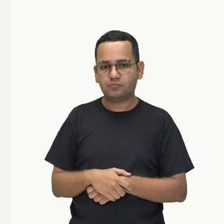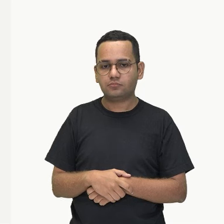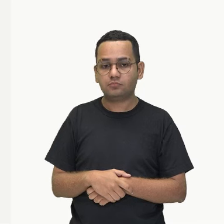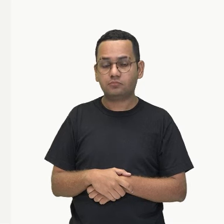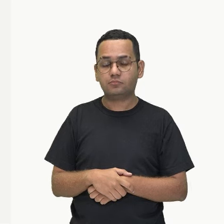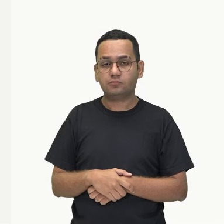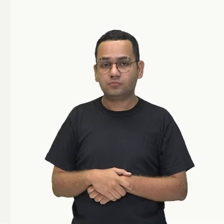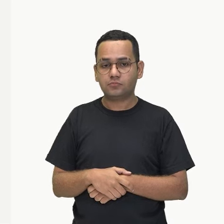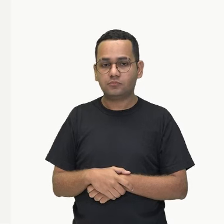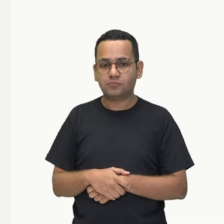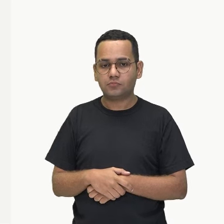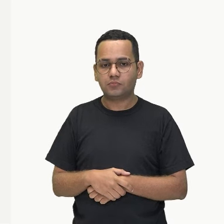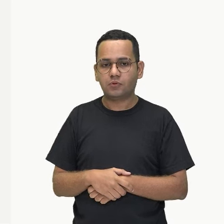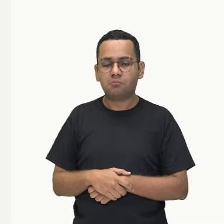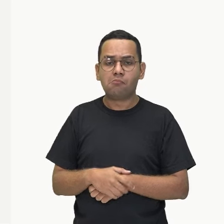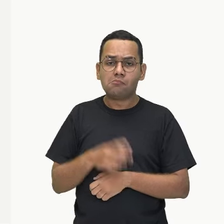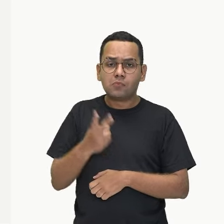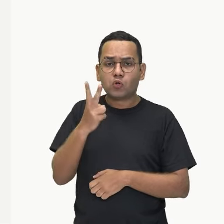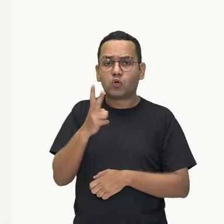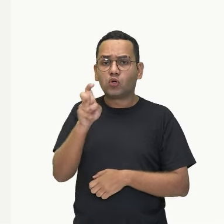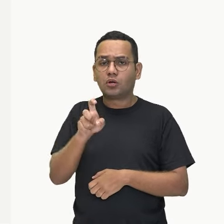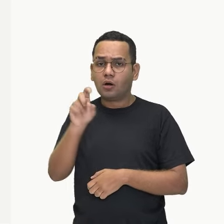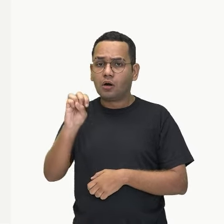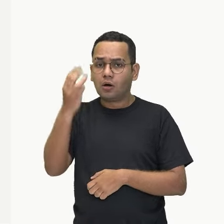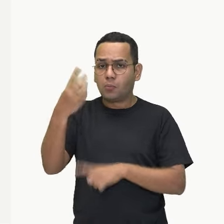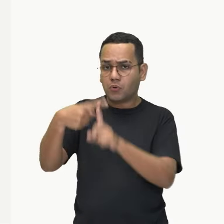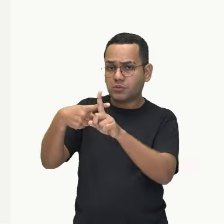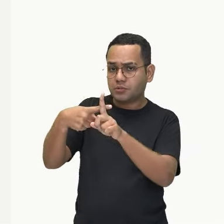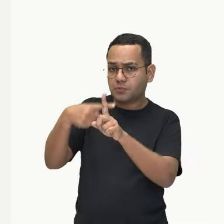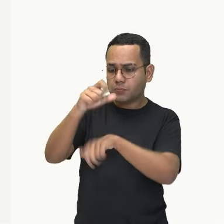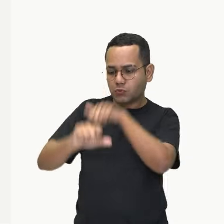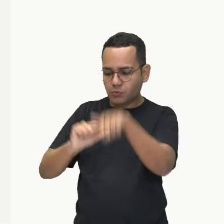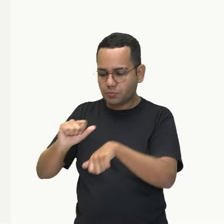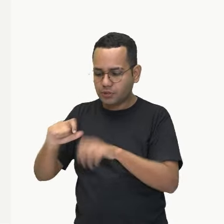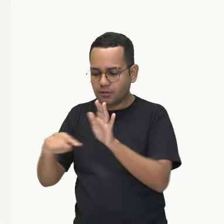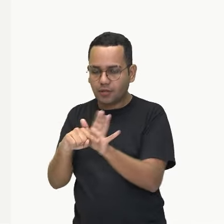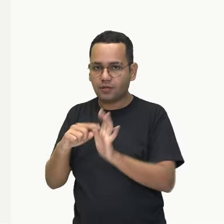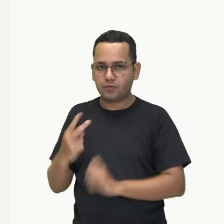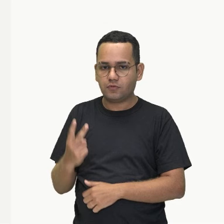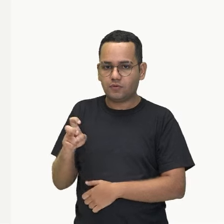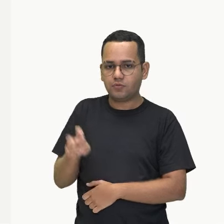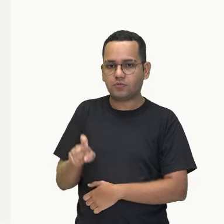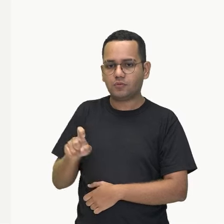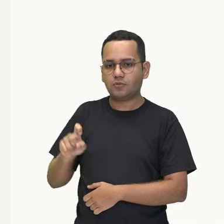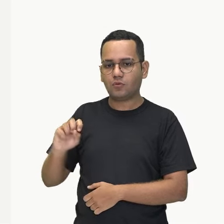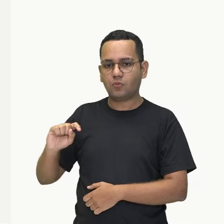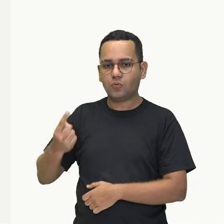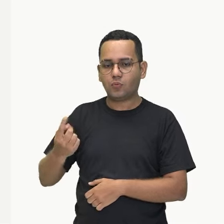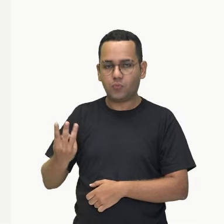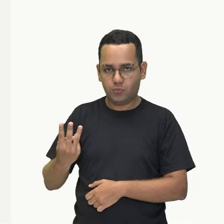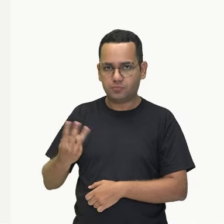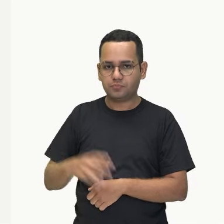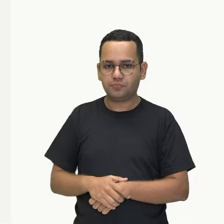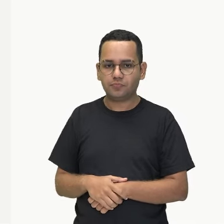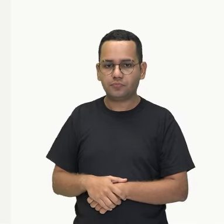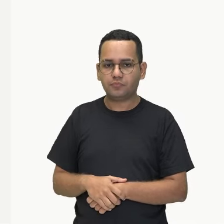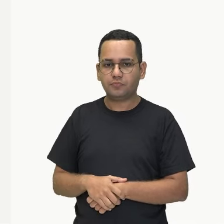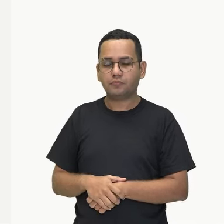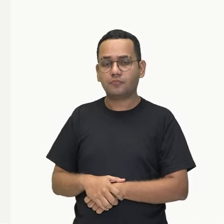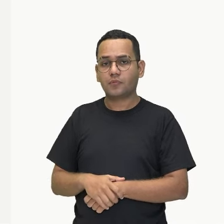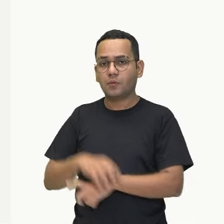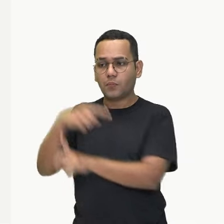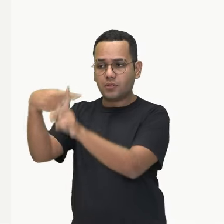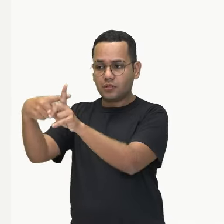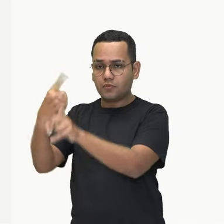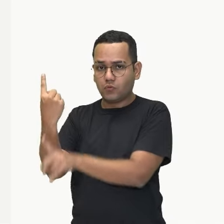os sinais. 2x ao cubo é positivo, fica negativo. O 1 é positivo,